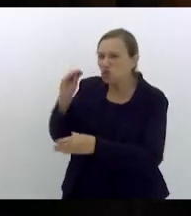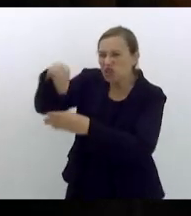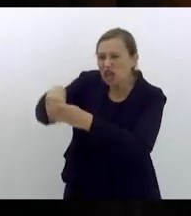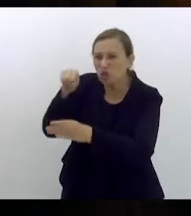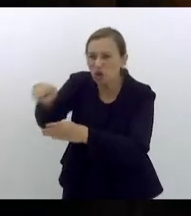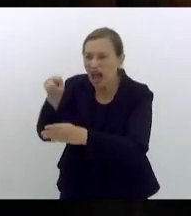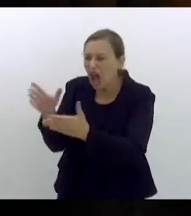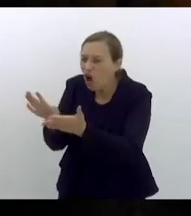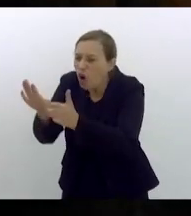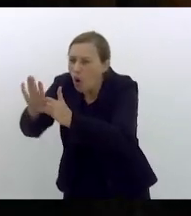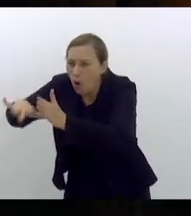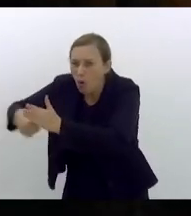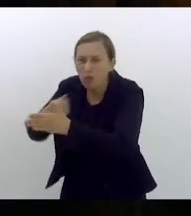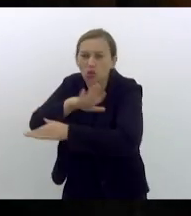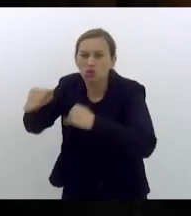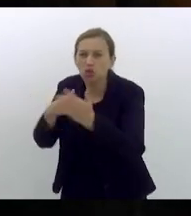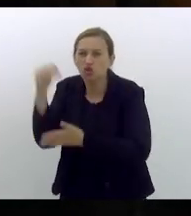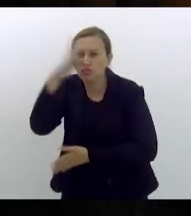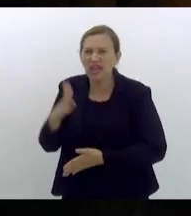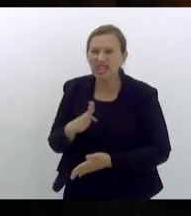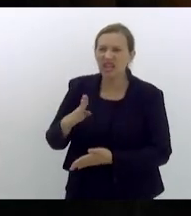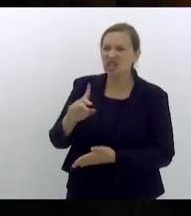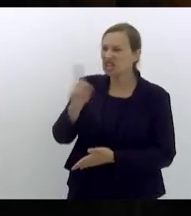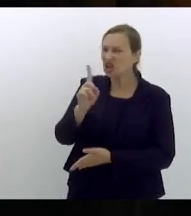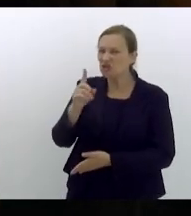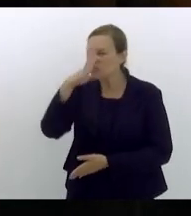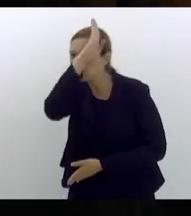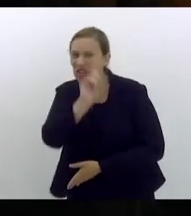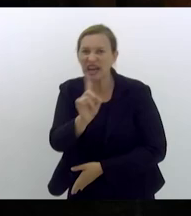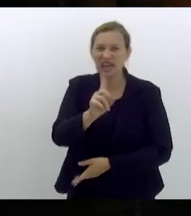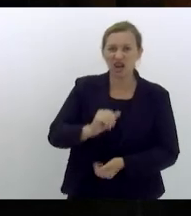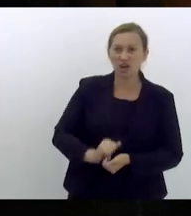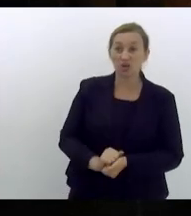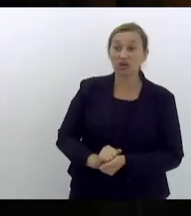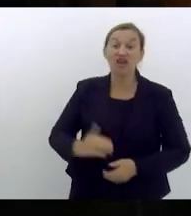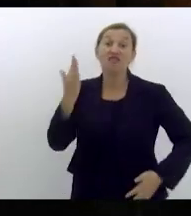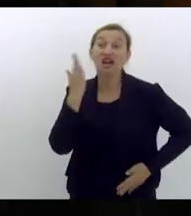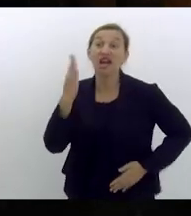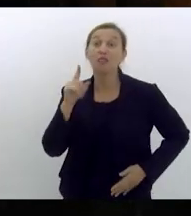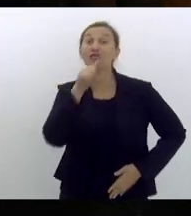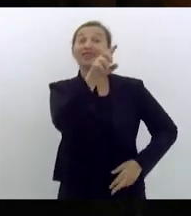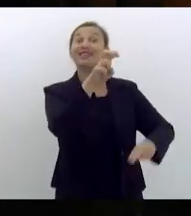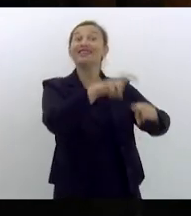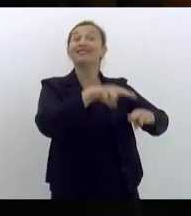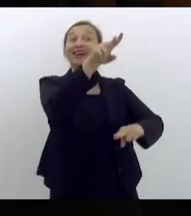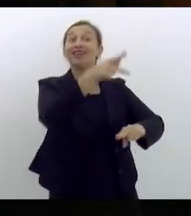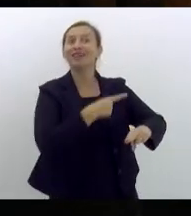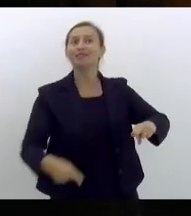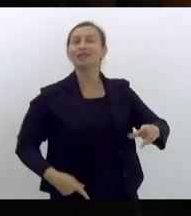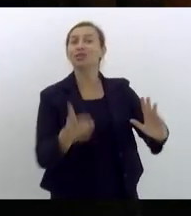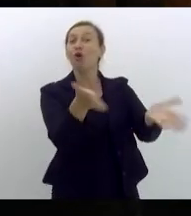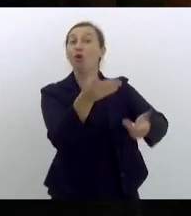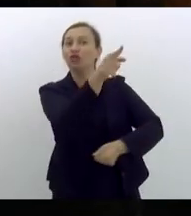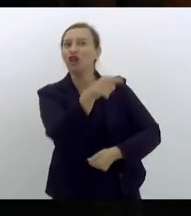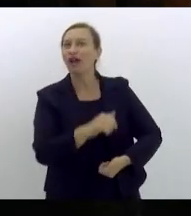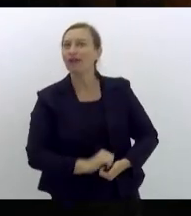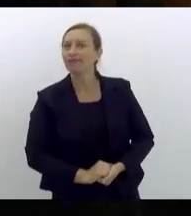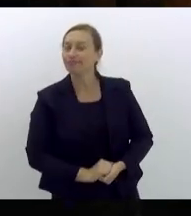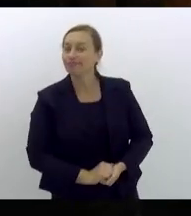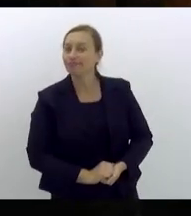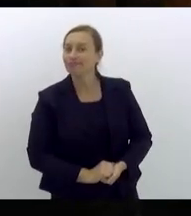inteira roubou os brasileiros não foi ele não vagabundo é aquele cara que tá sentado lá hoje